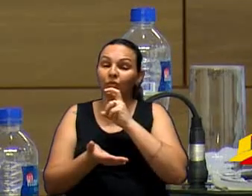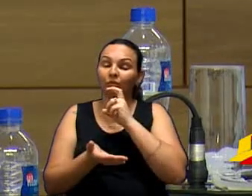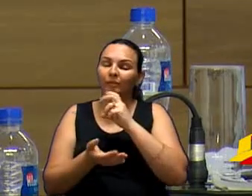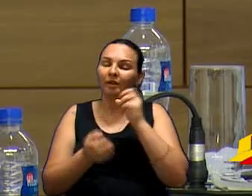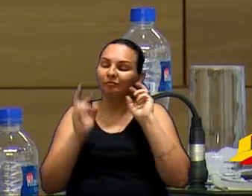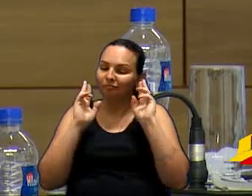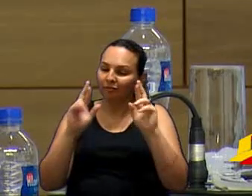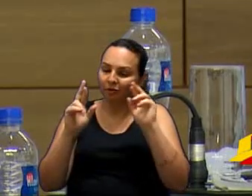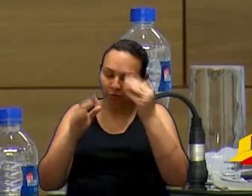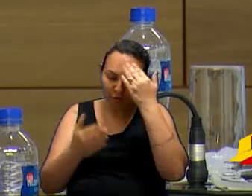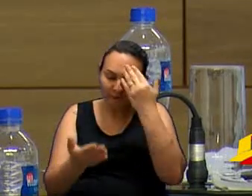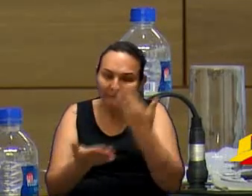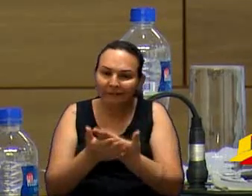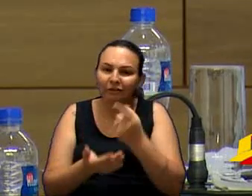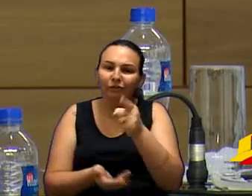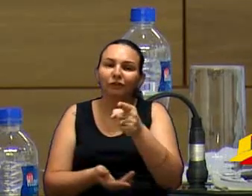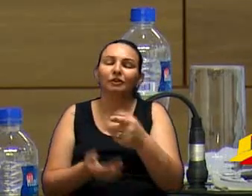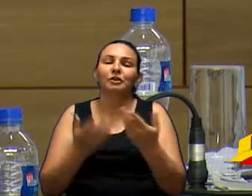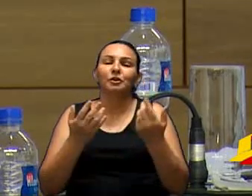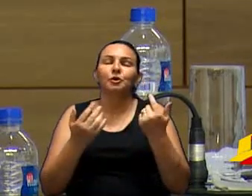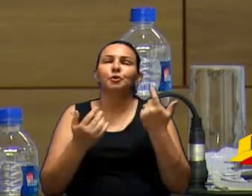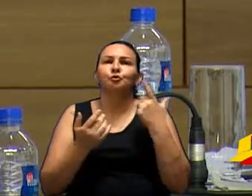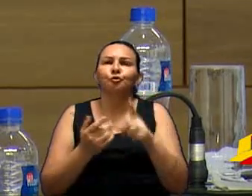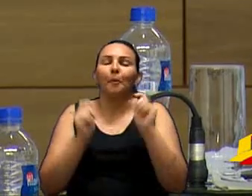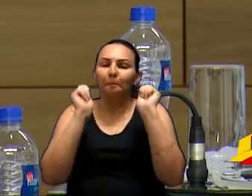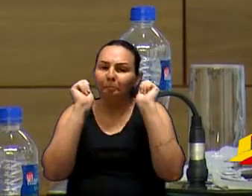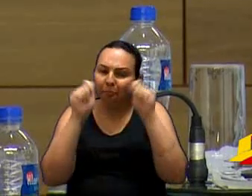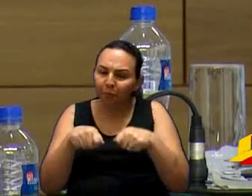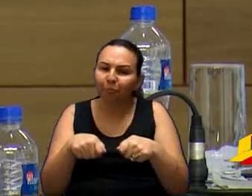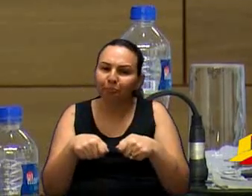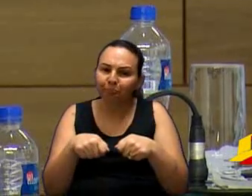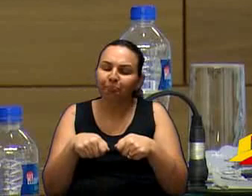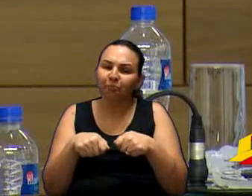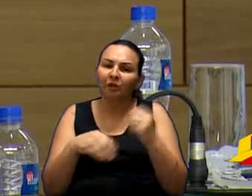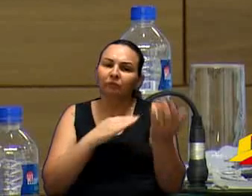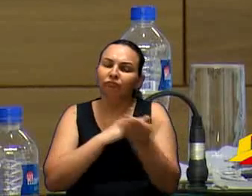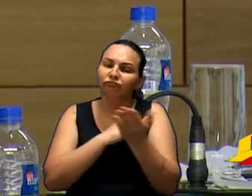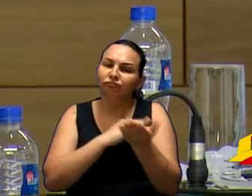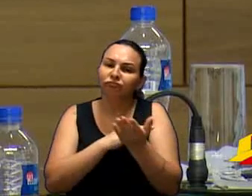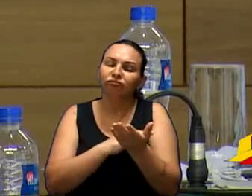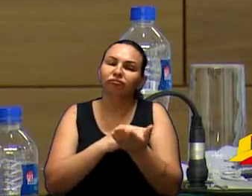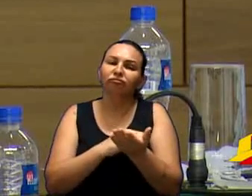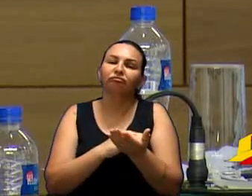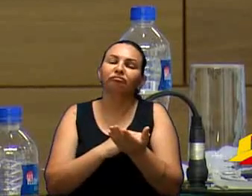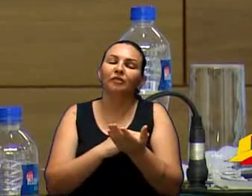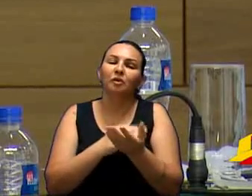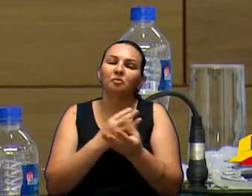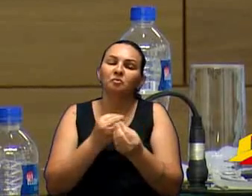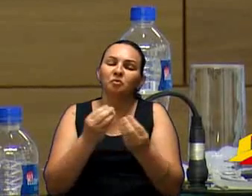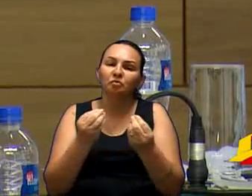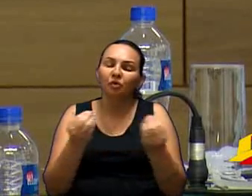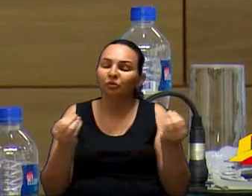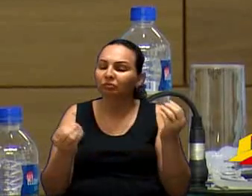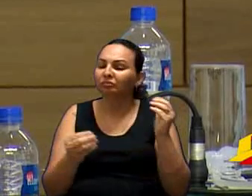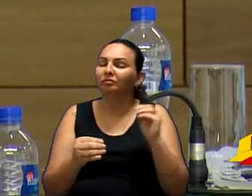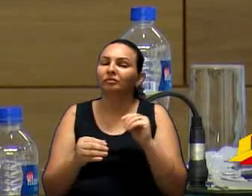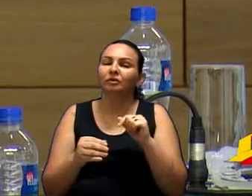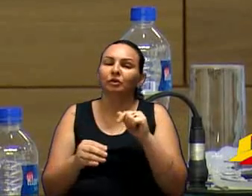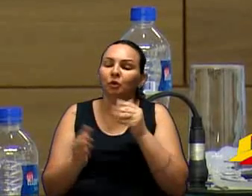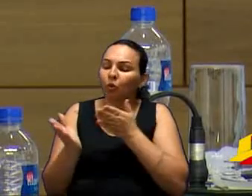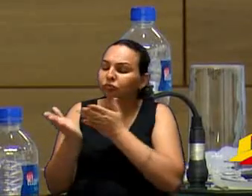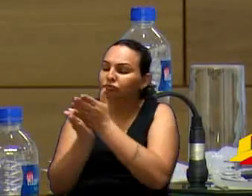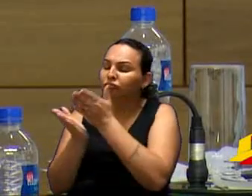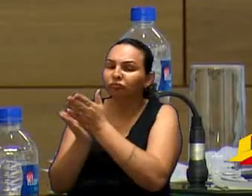na função que vocês estão posso ser ué nos ajudar bastante na elaboração desses encaminhamentos e desses